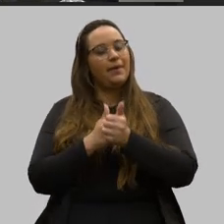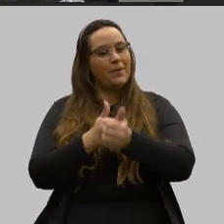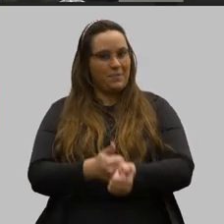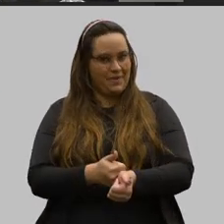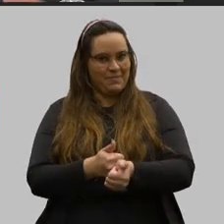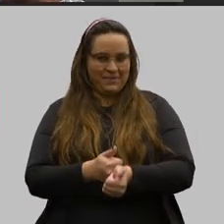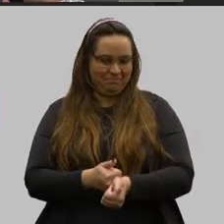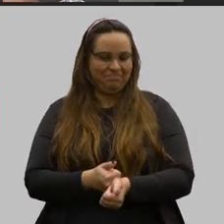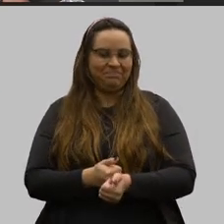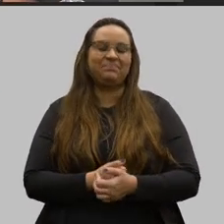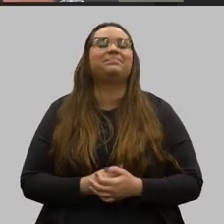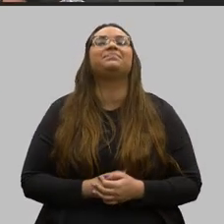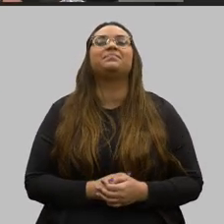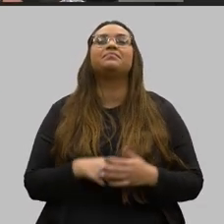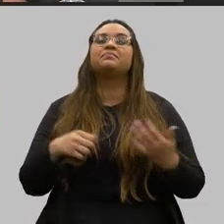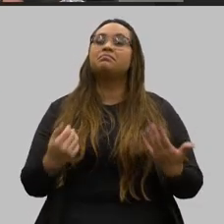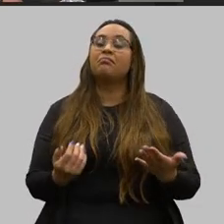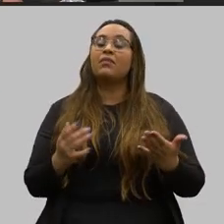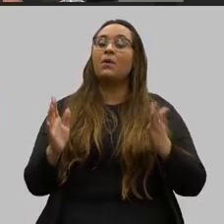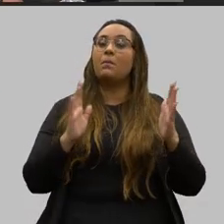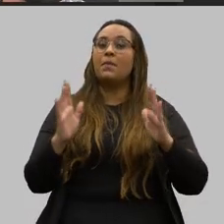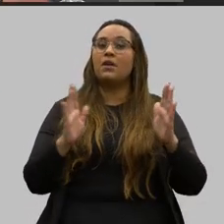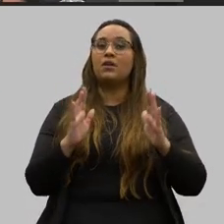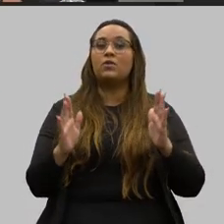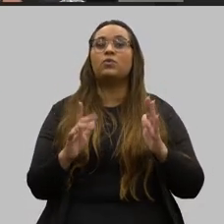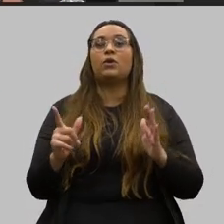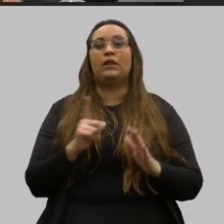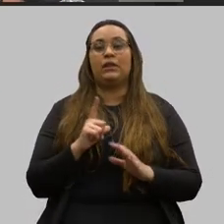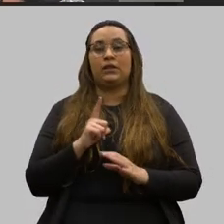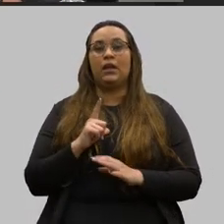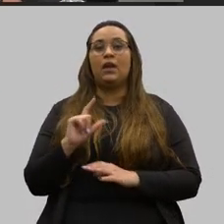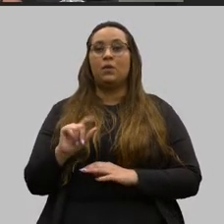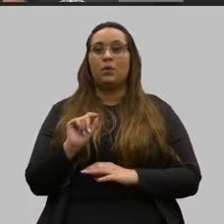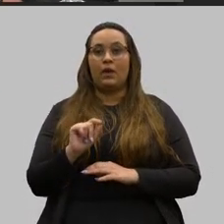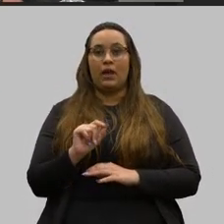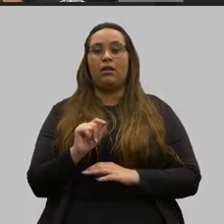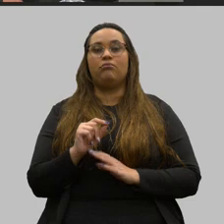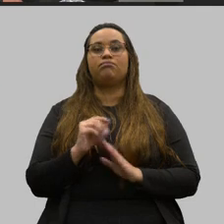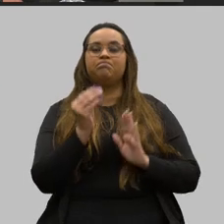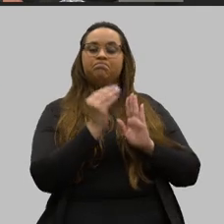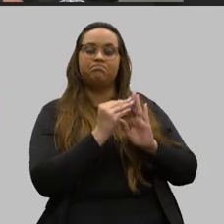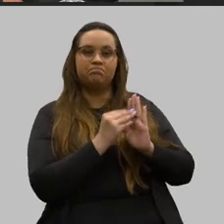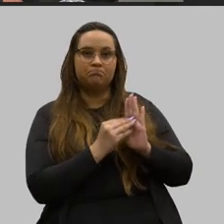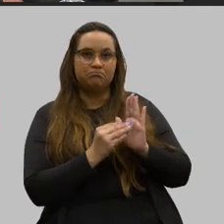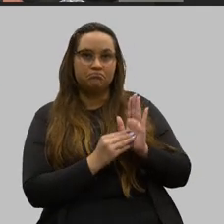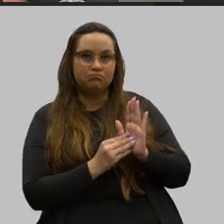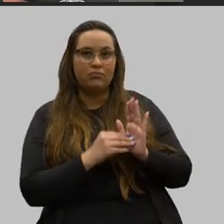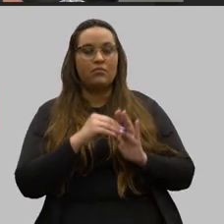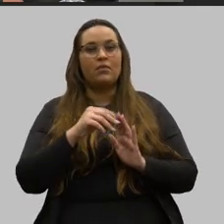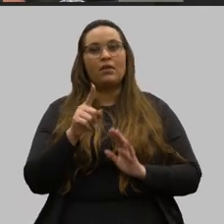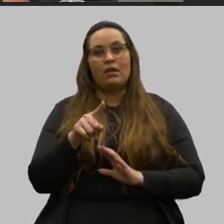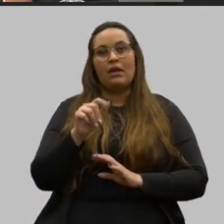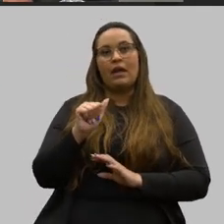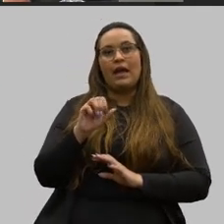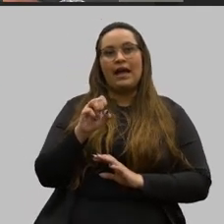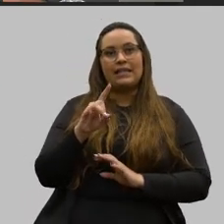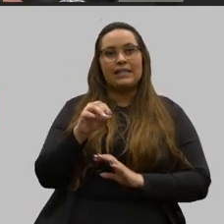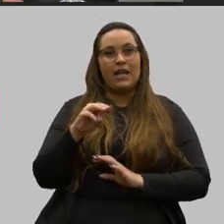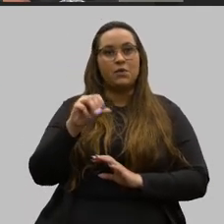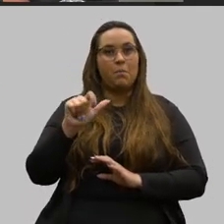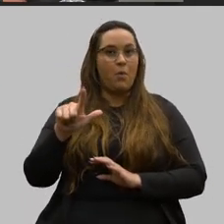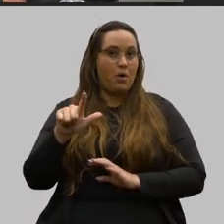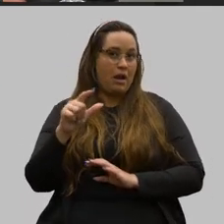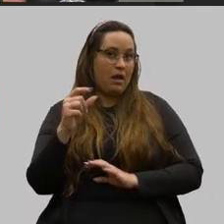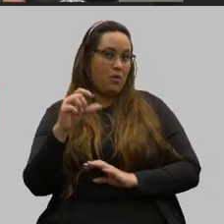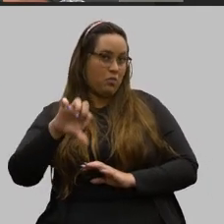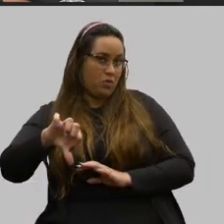então com relação ao período citado nós temos aí os registros de manifestações a sede moral foram nove a sede sexual TRS e